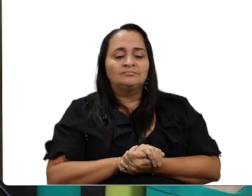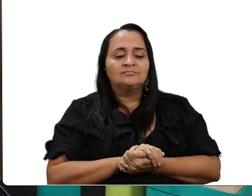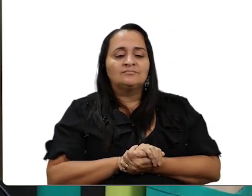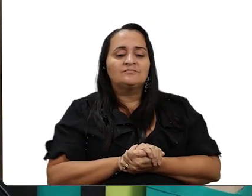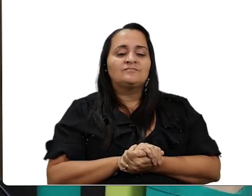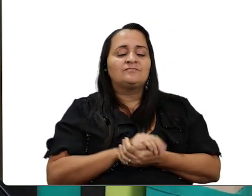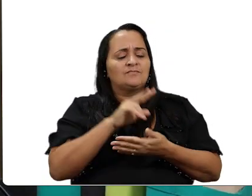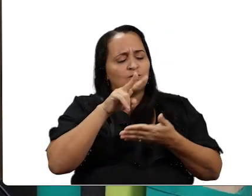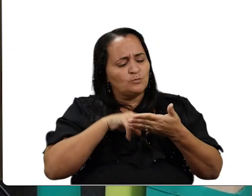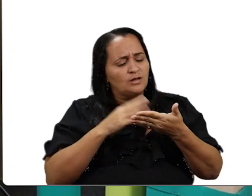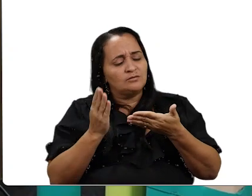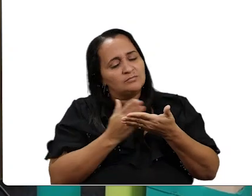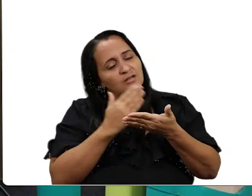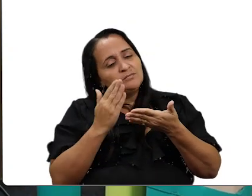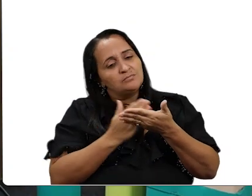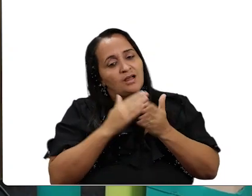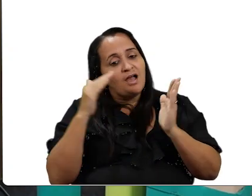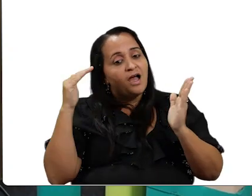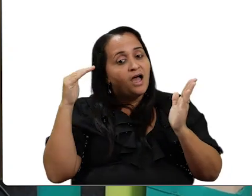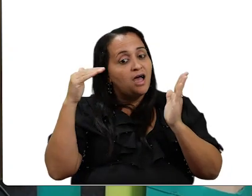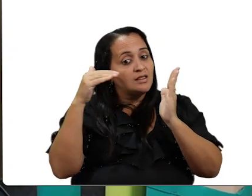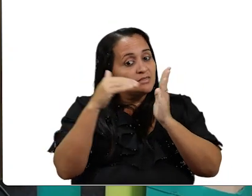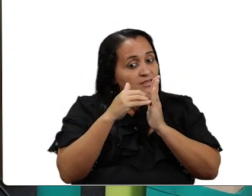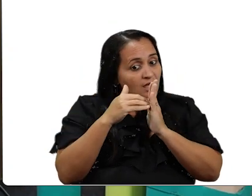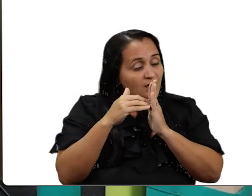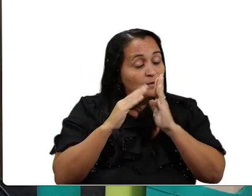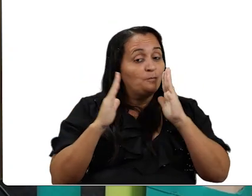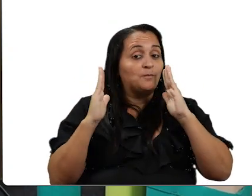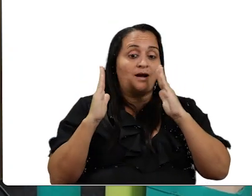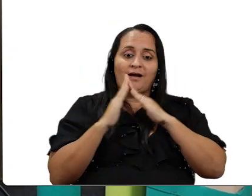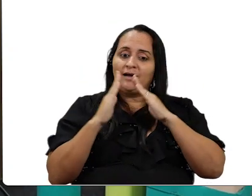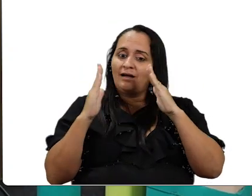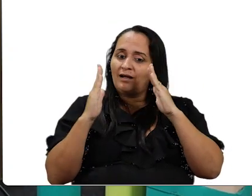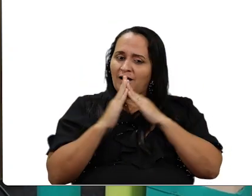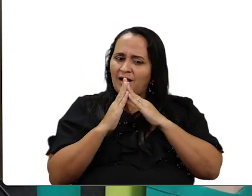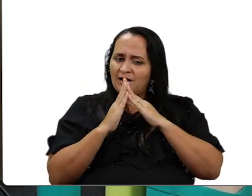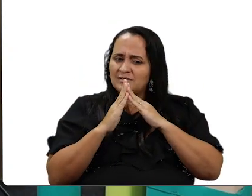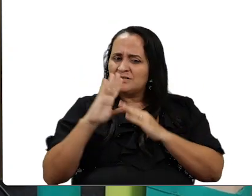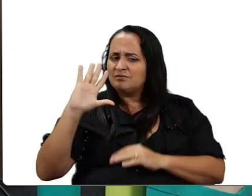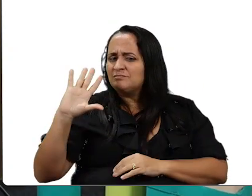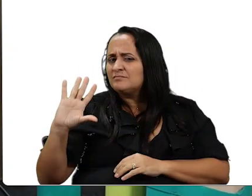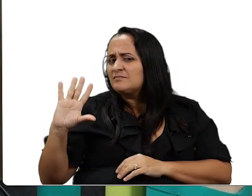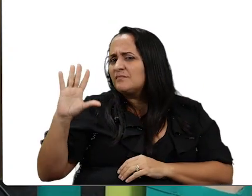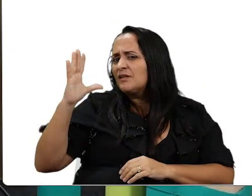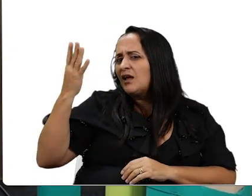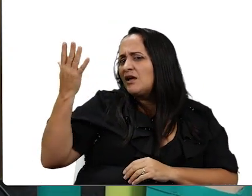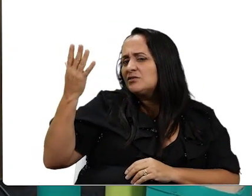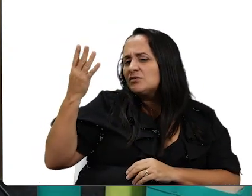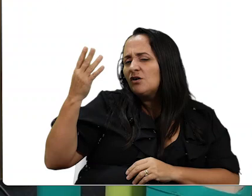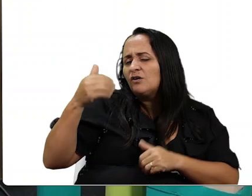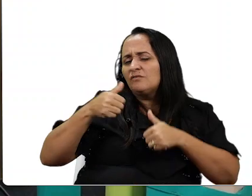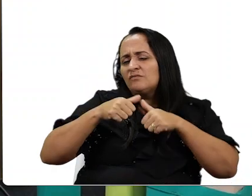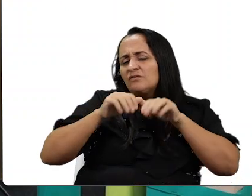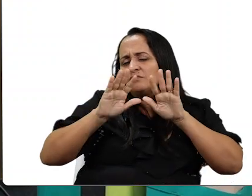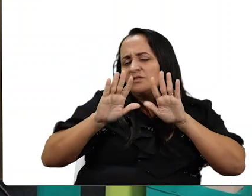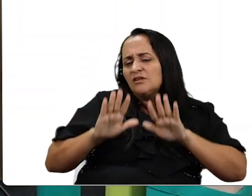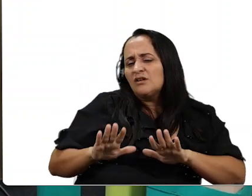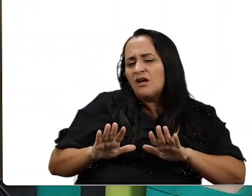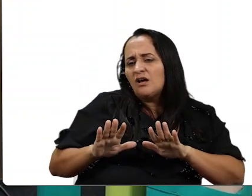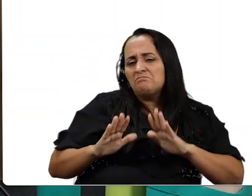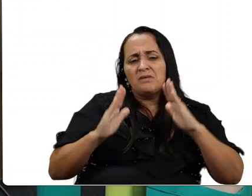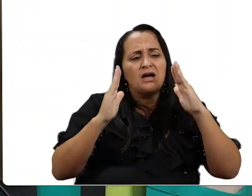Caminhando na história, eles chegam até uma casa e nessa casa eles resolvem repousar. A casa estava